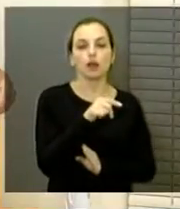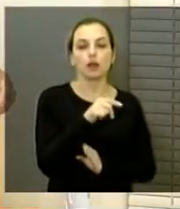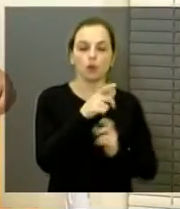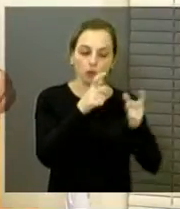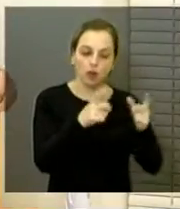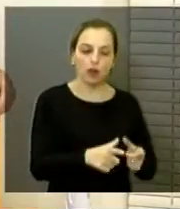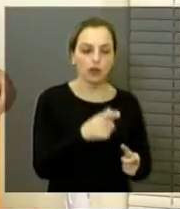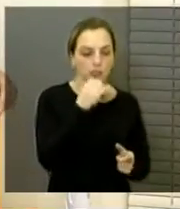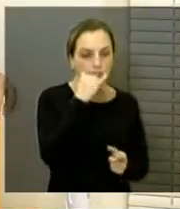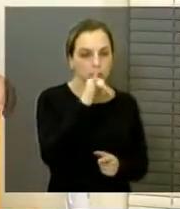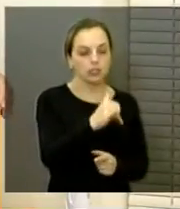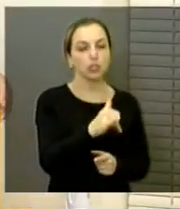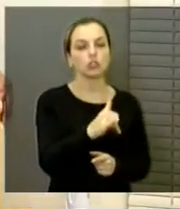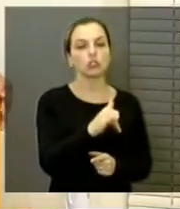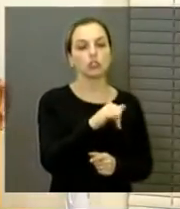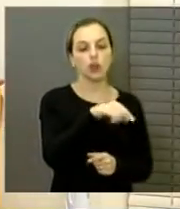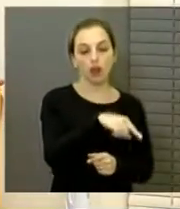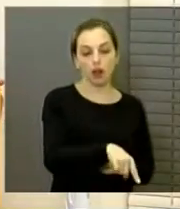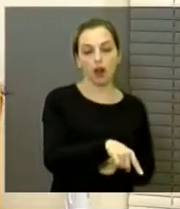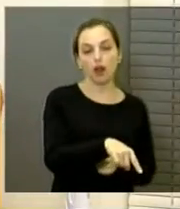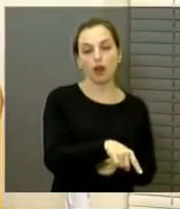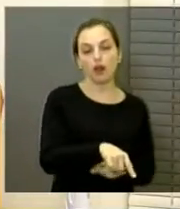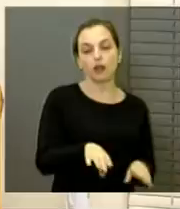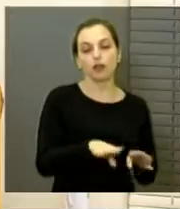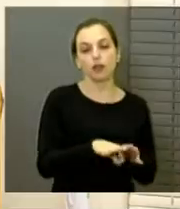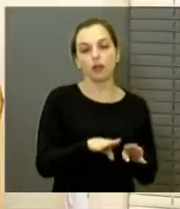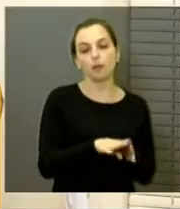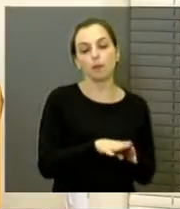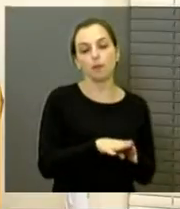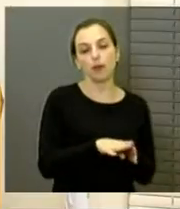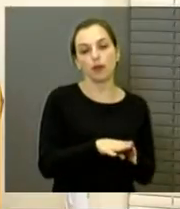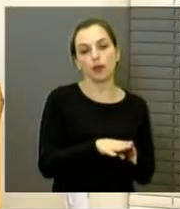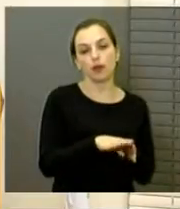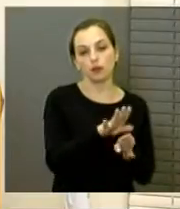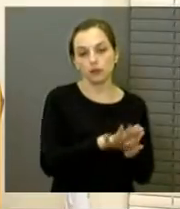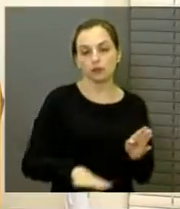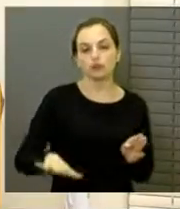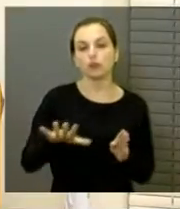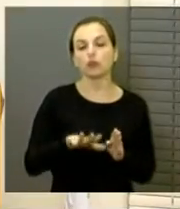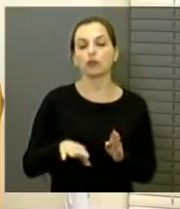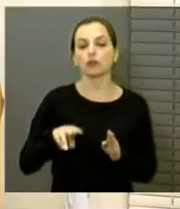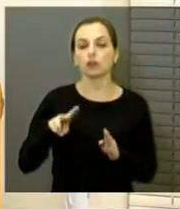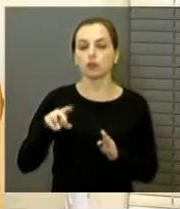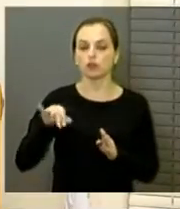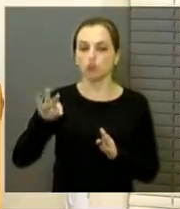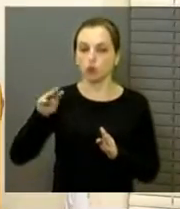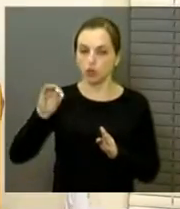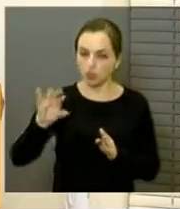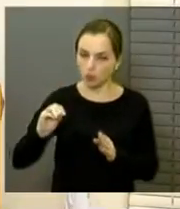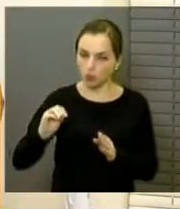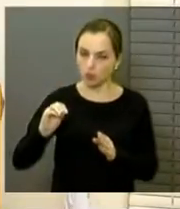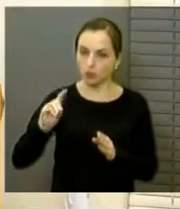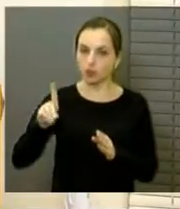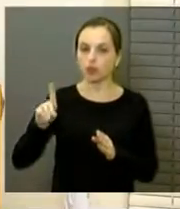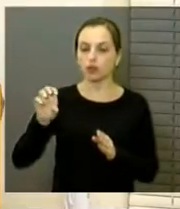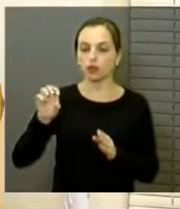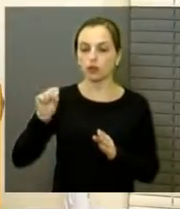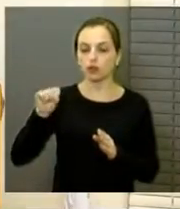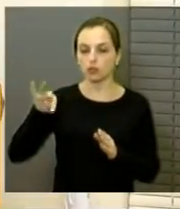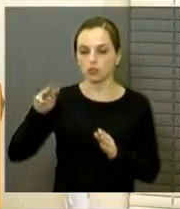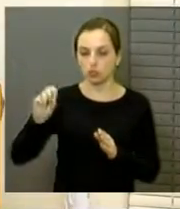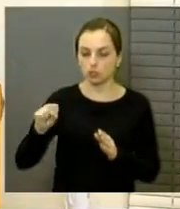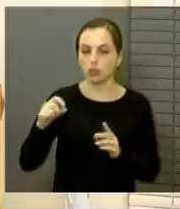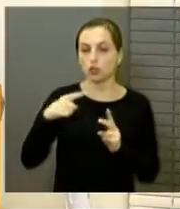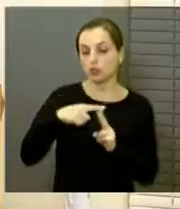de energia, não só lá, está fazendo um outro também, que é na região do Vitória Desante. Só esses dois investimentos dá